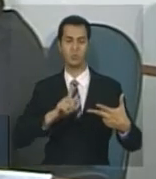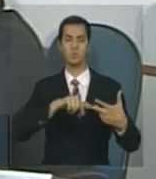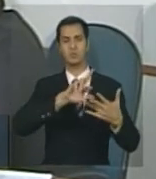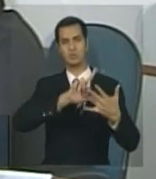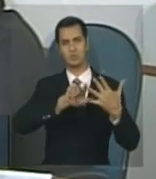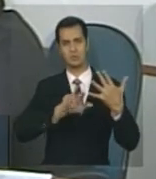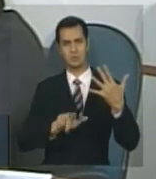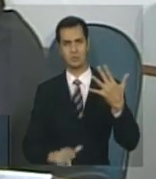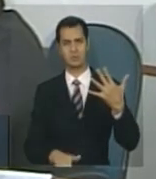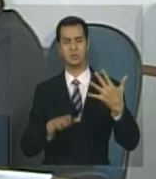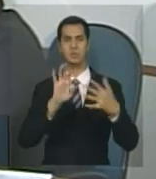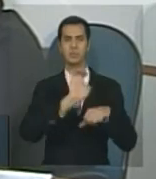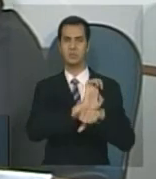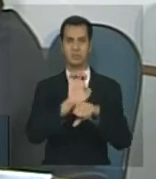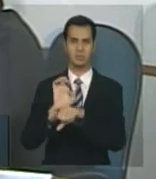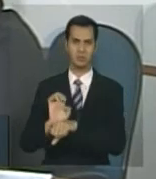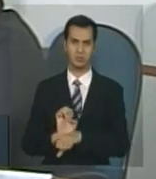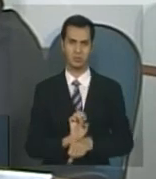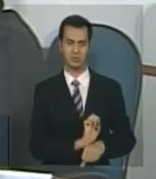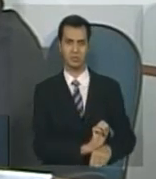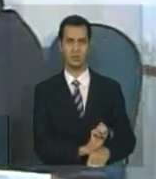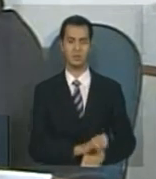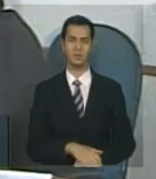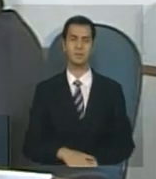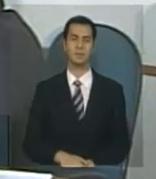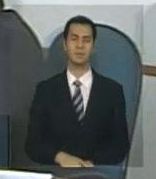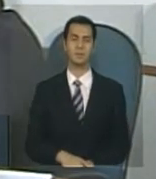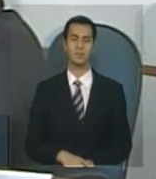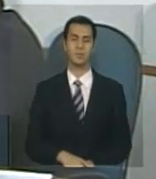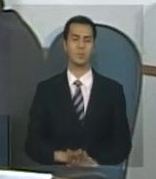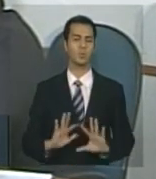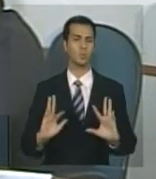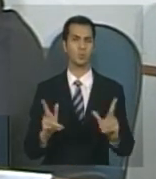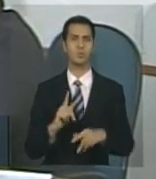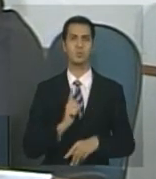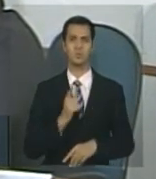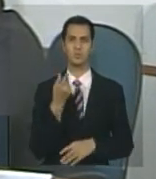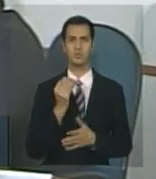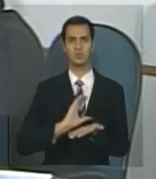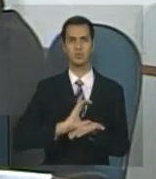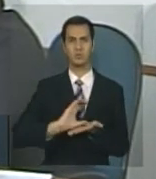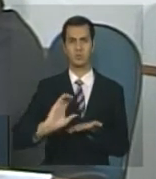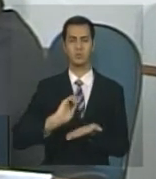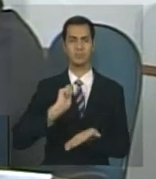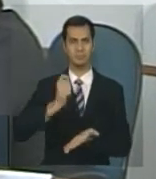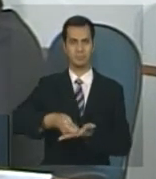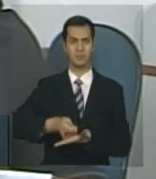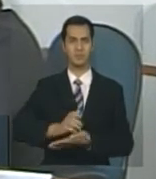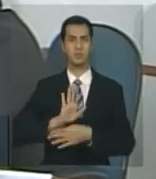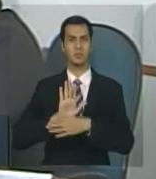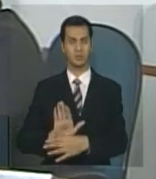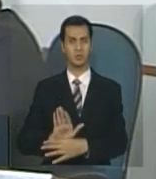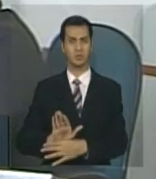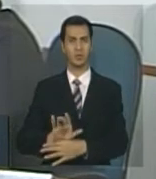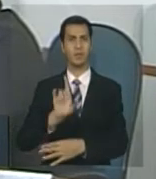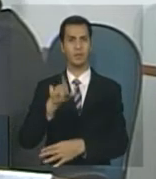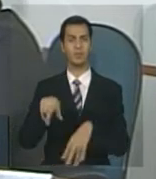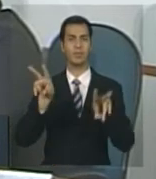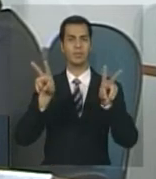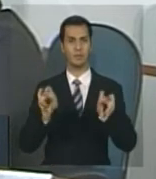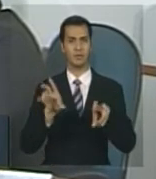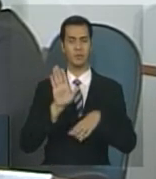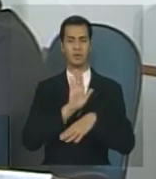demais estados que foram beneficiados com essa rubrica